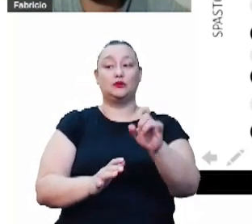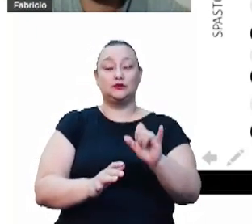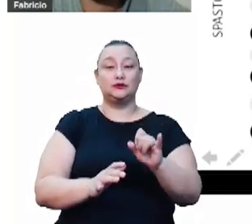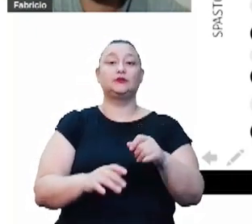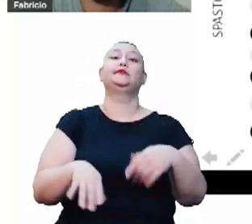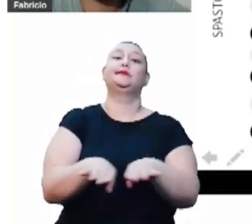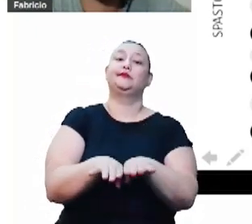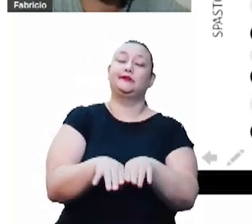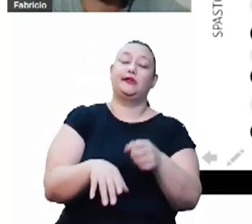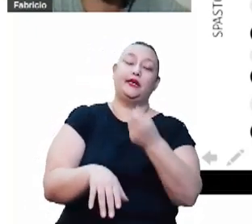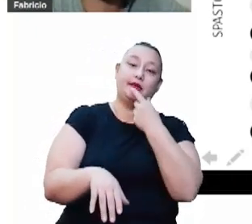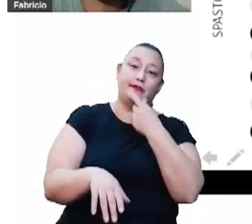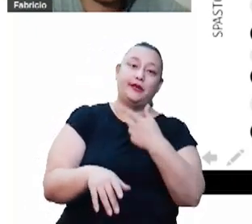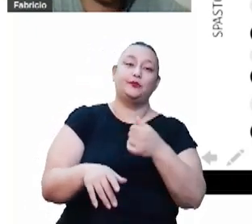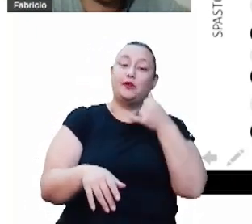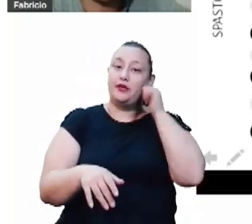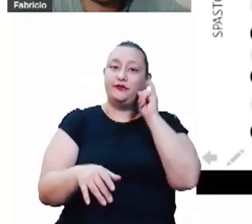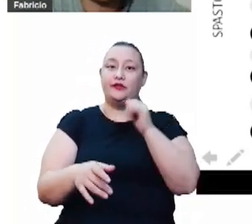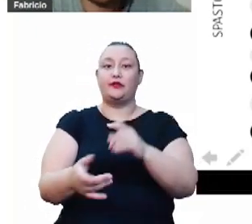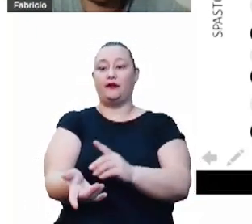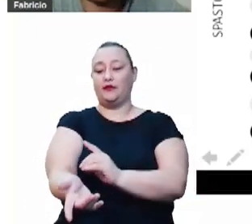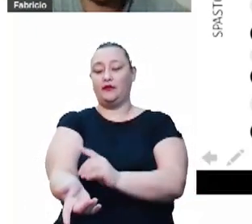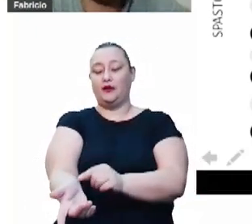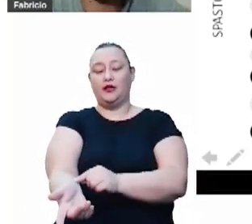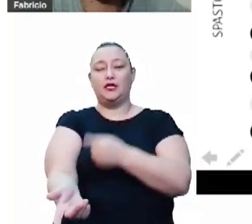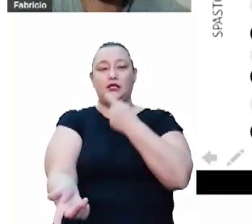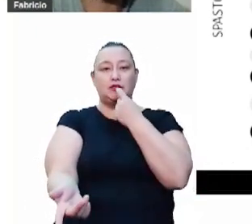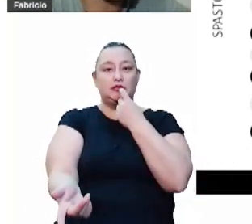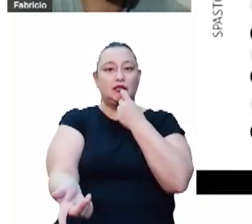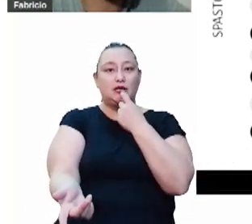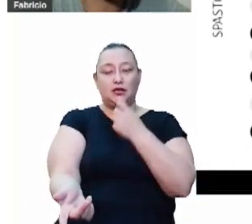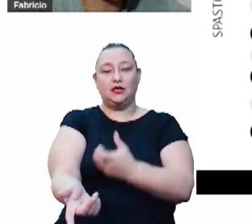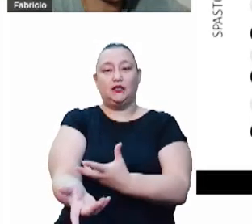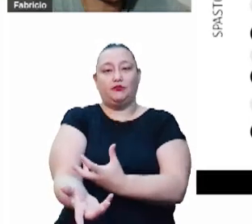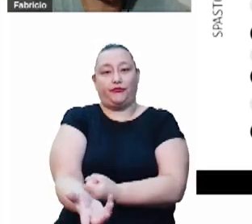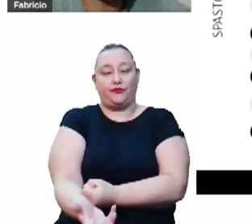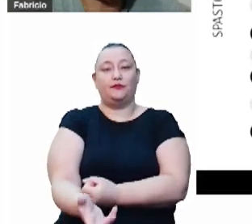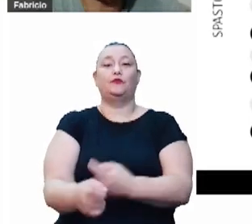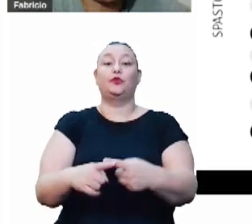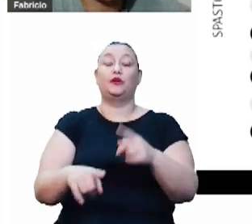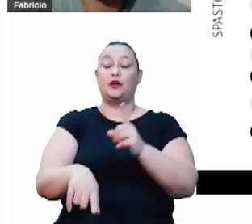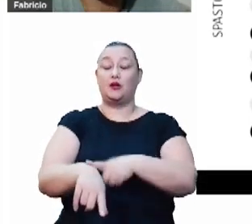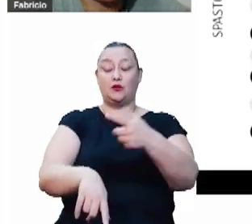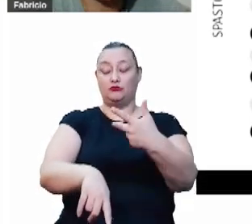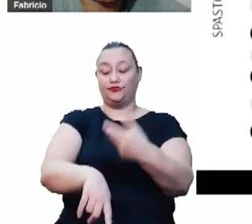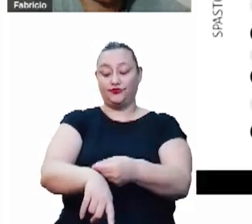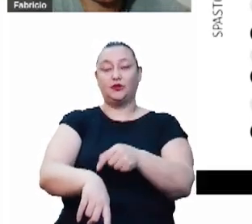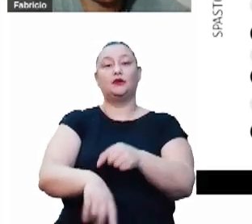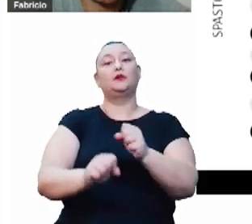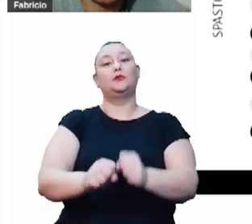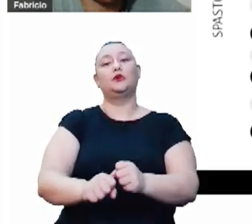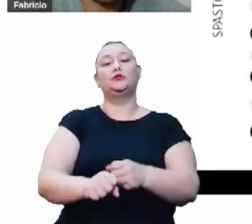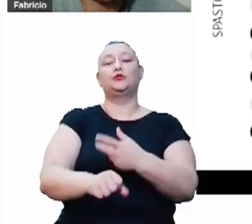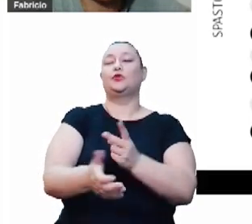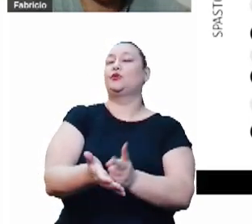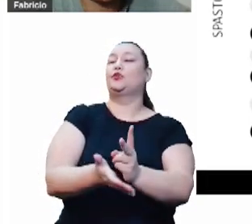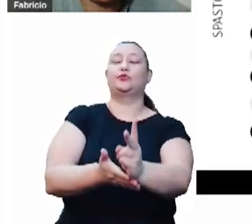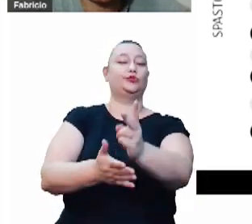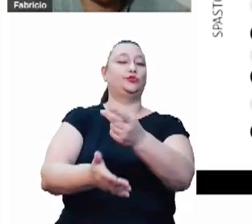usando anticoagulante, porque às vezes, como a gente tinha conversado, na hora de injetar, de repente pode pegar algum vaso sanguíneo